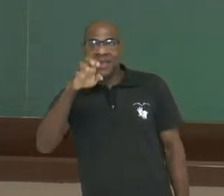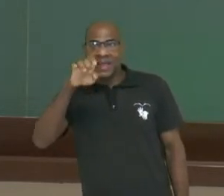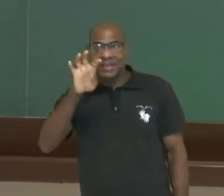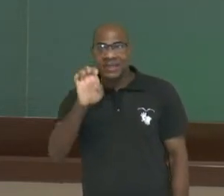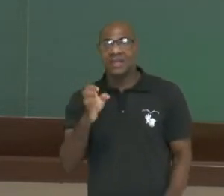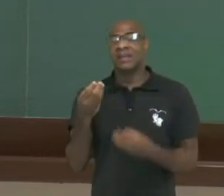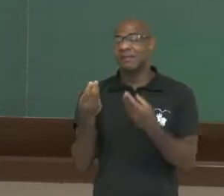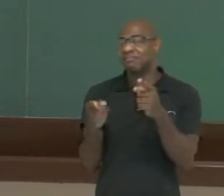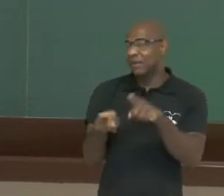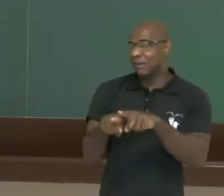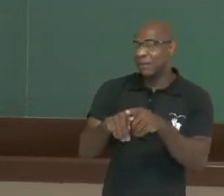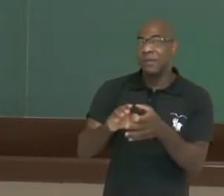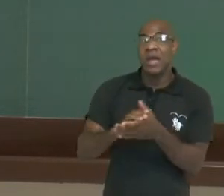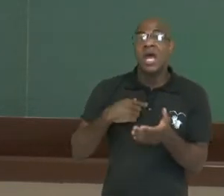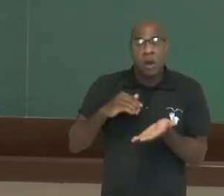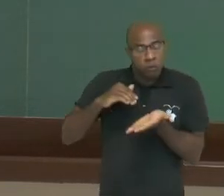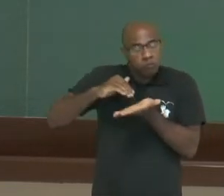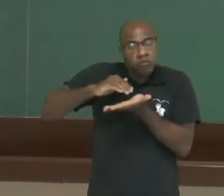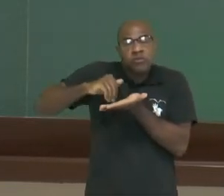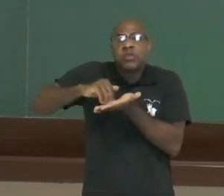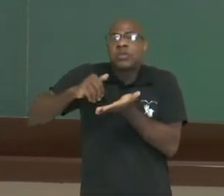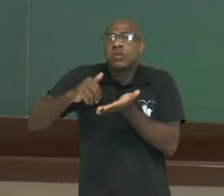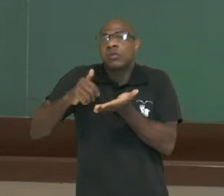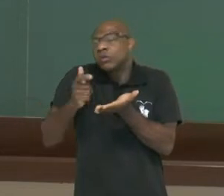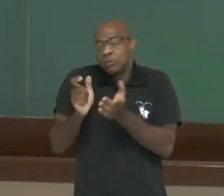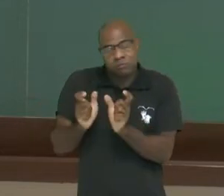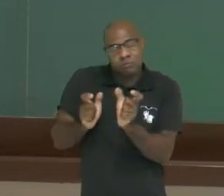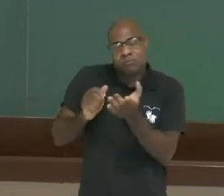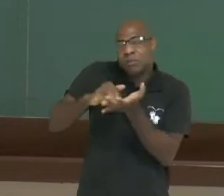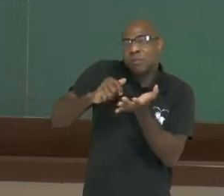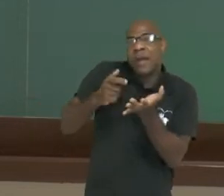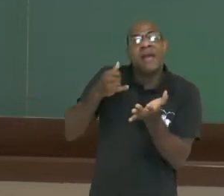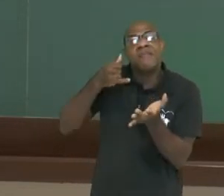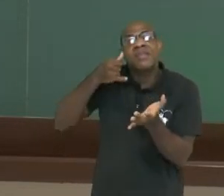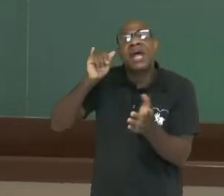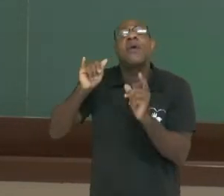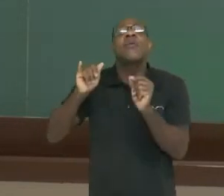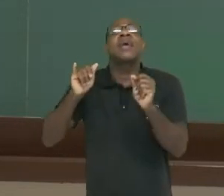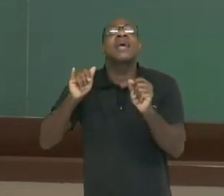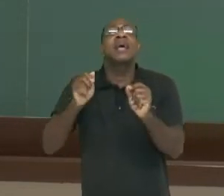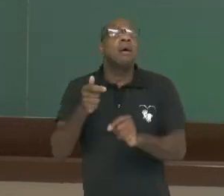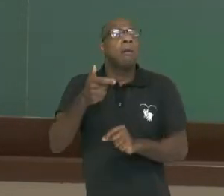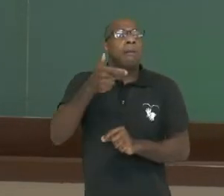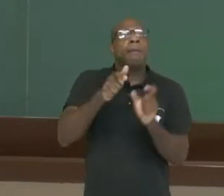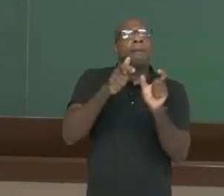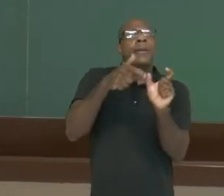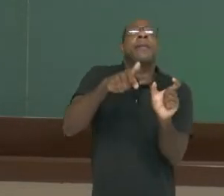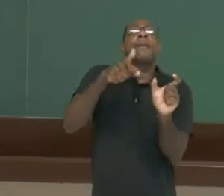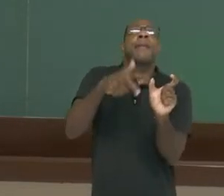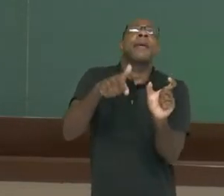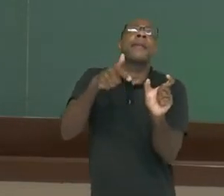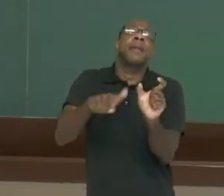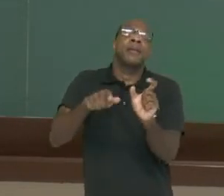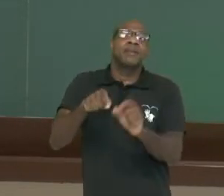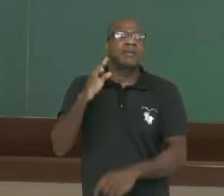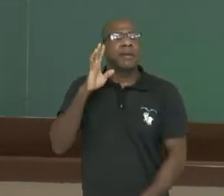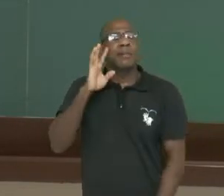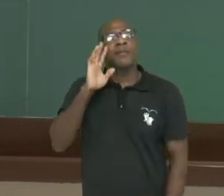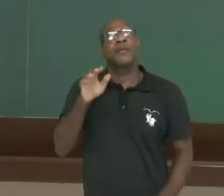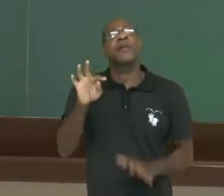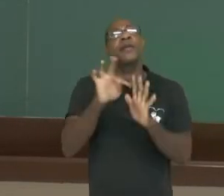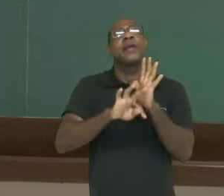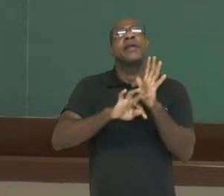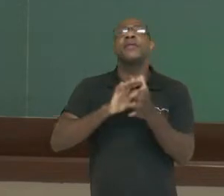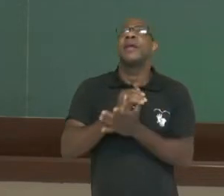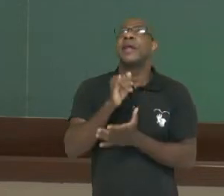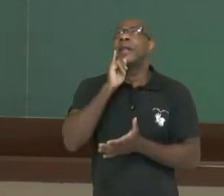elipse, porque eu retiro alguma coisa para evitar a repetição. Porque você já imaginou num texto? Eu começar a falar ali,